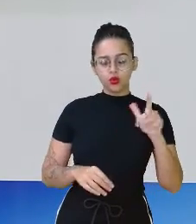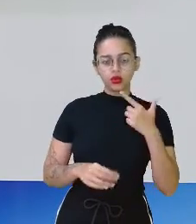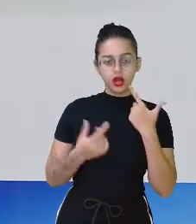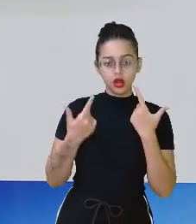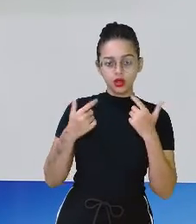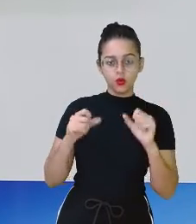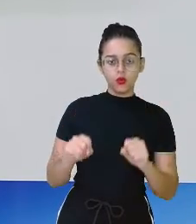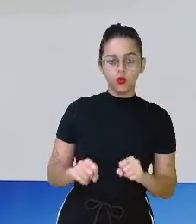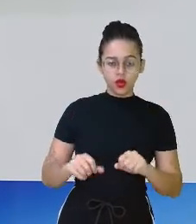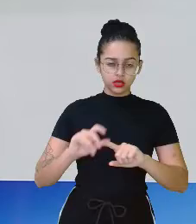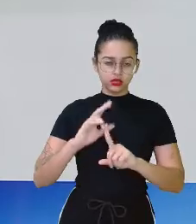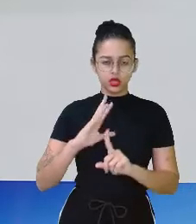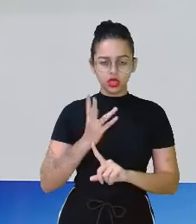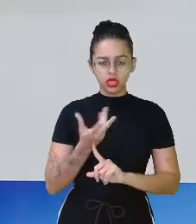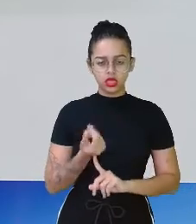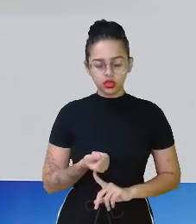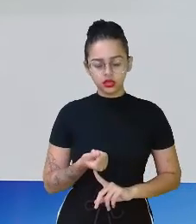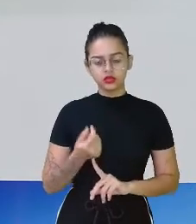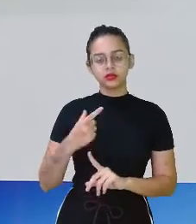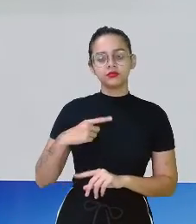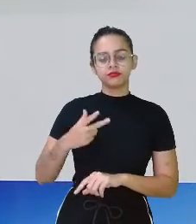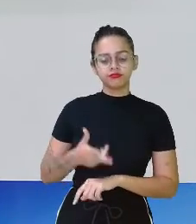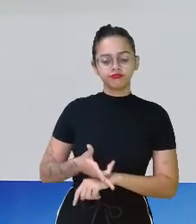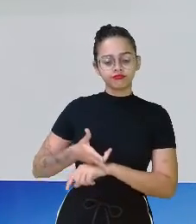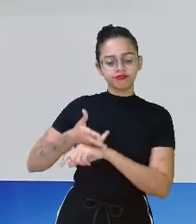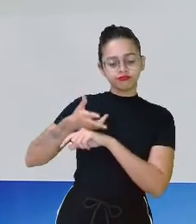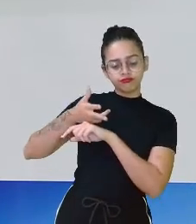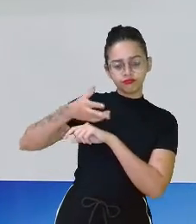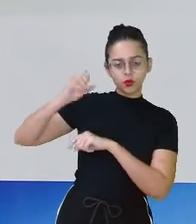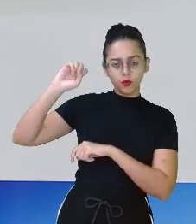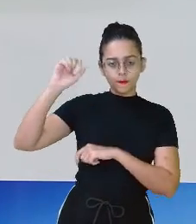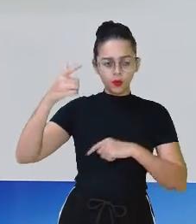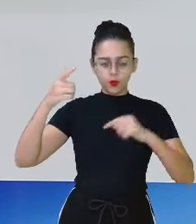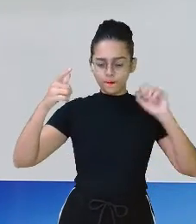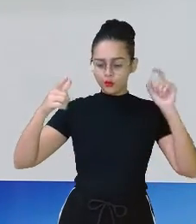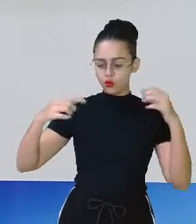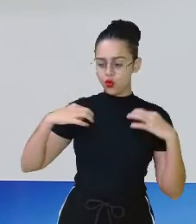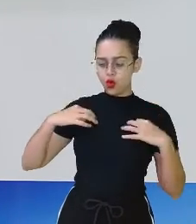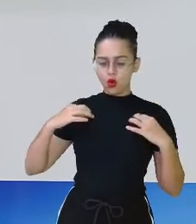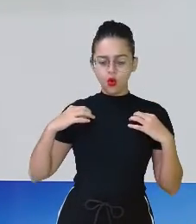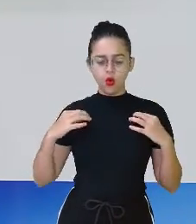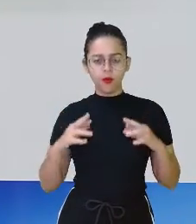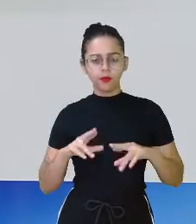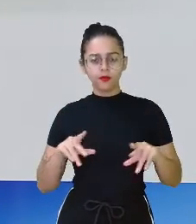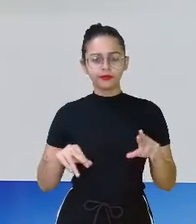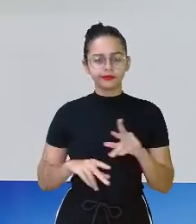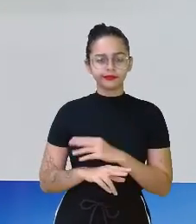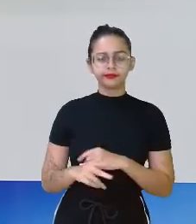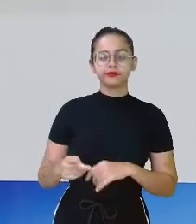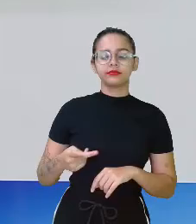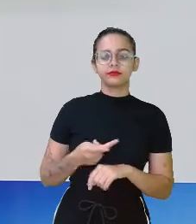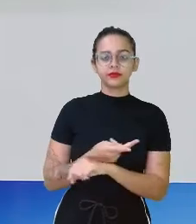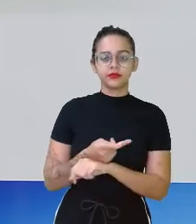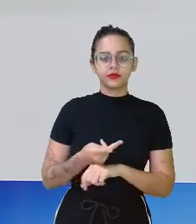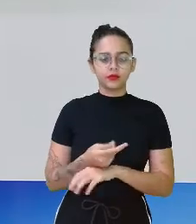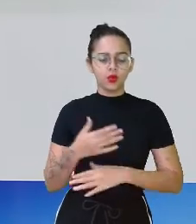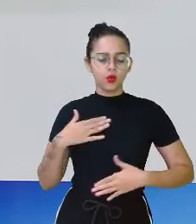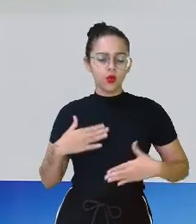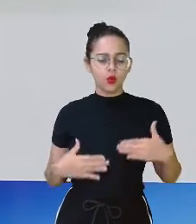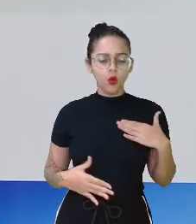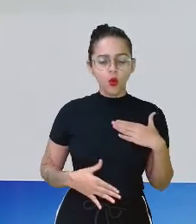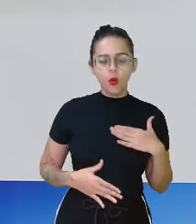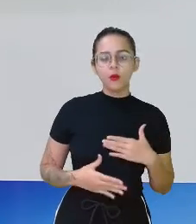tinha projeção, né? Tem a coisa, né, do figurino, né, da exploração dessa coisa do corpo,